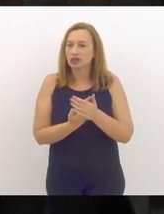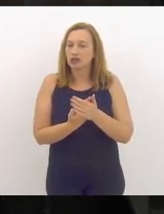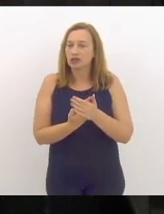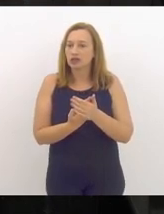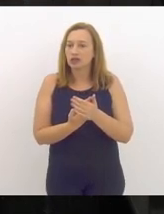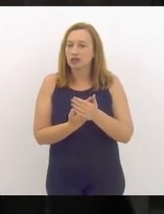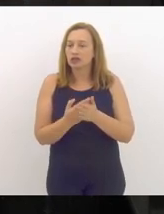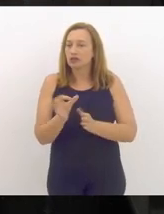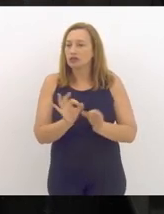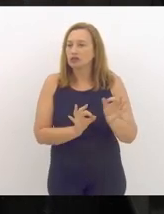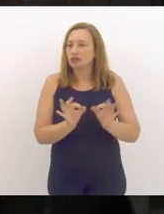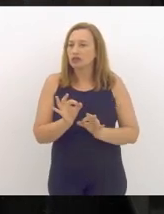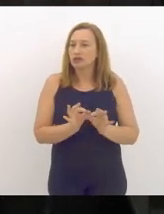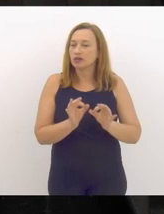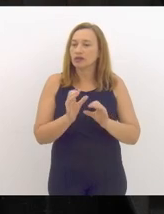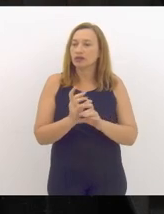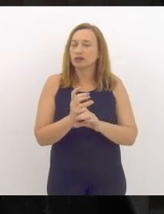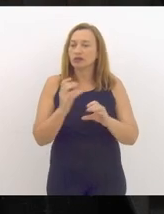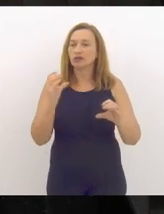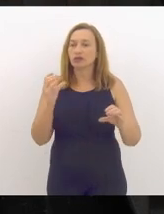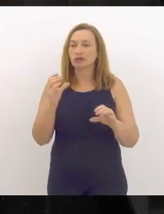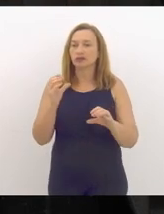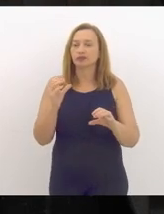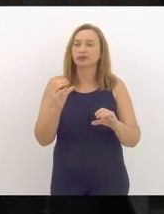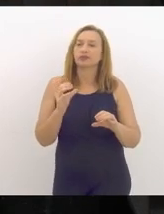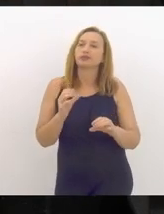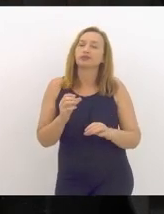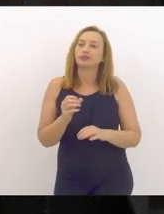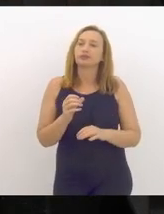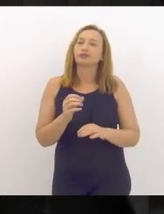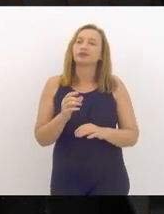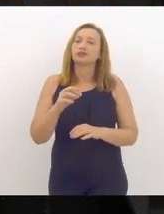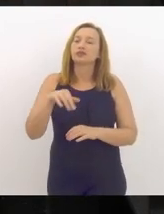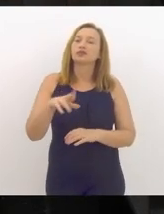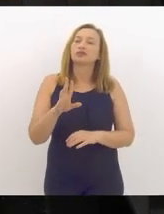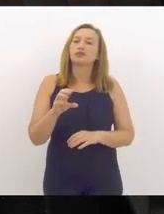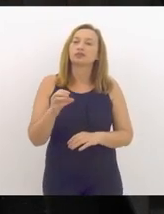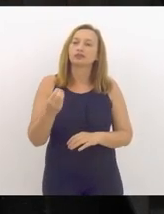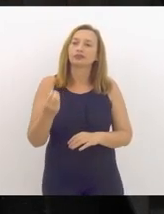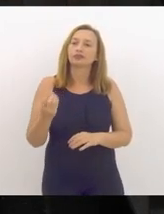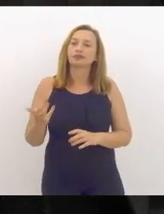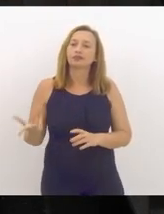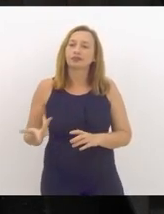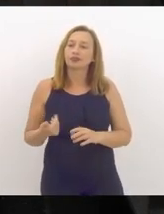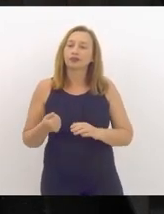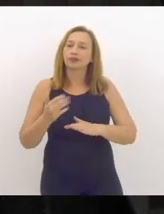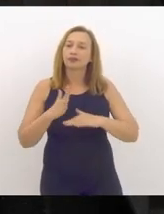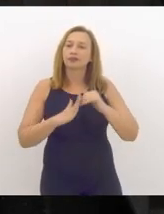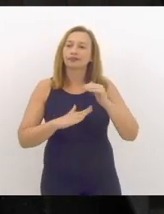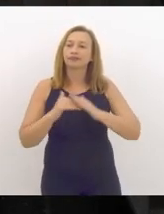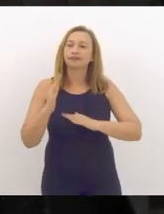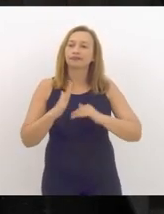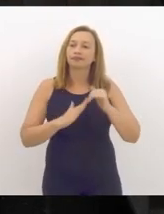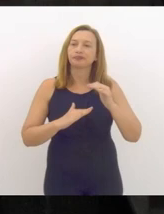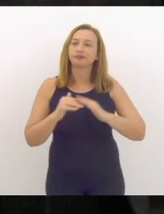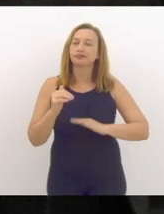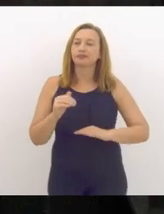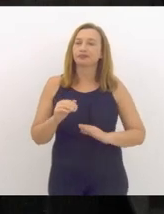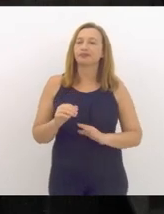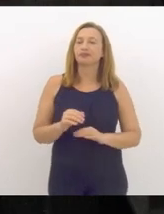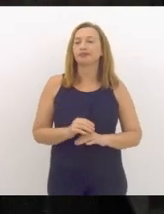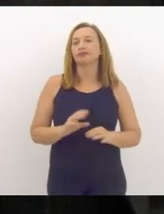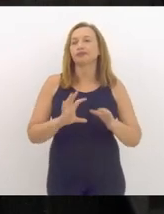o programa de Arquitetura de Núcleos de Qualificação Profissional,